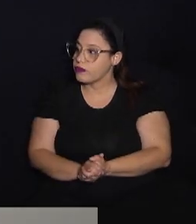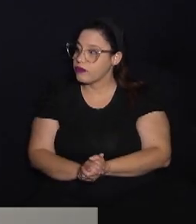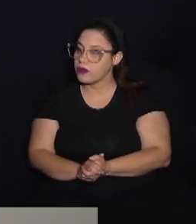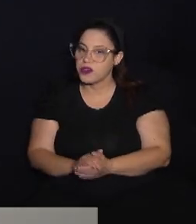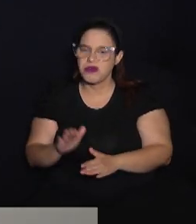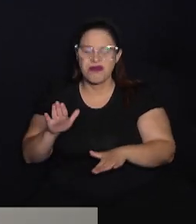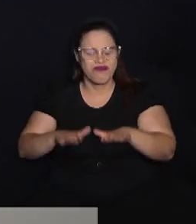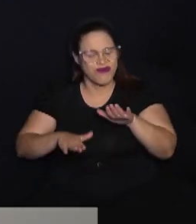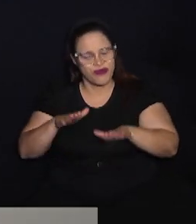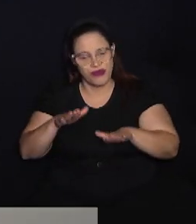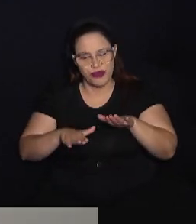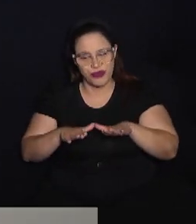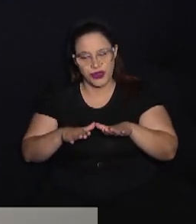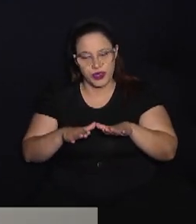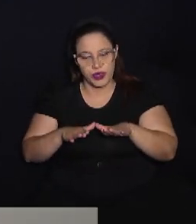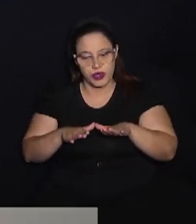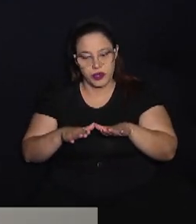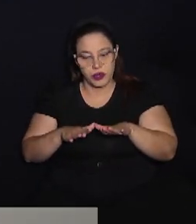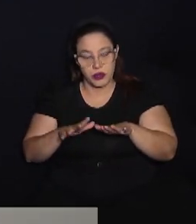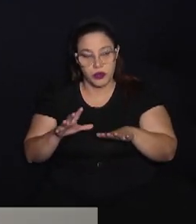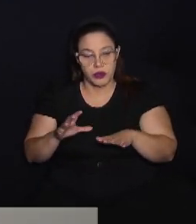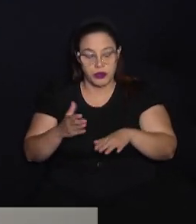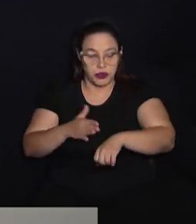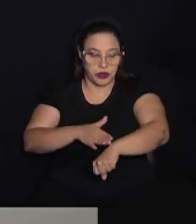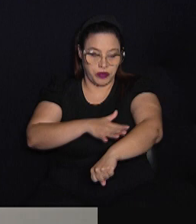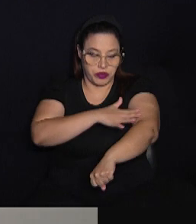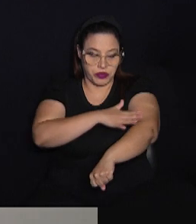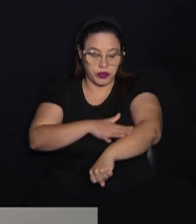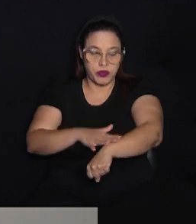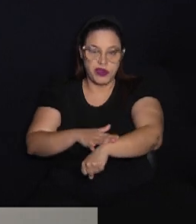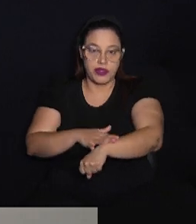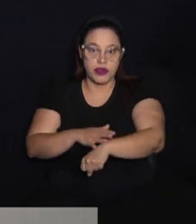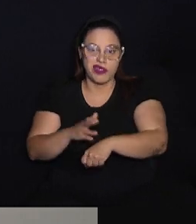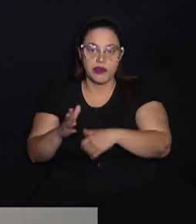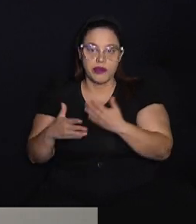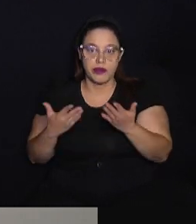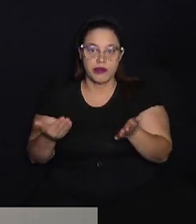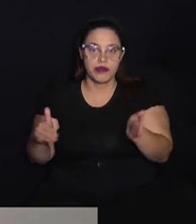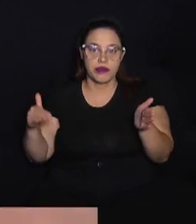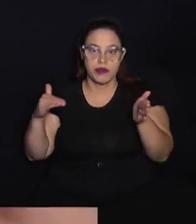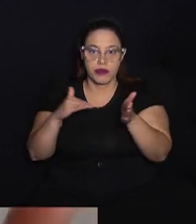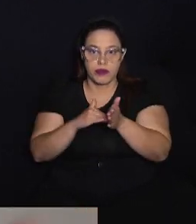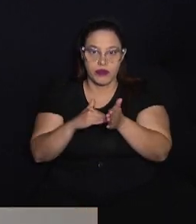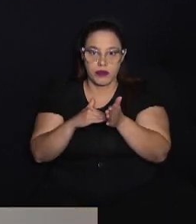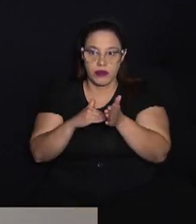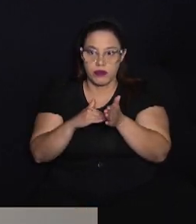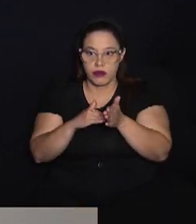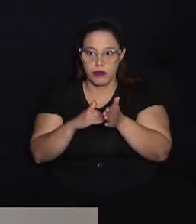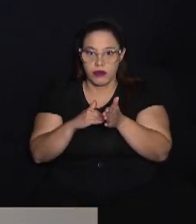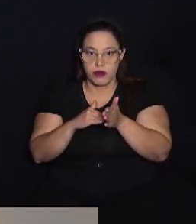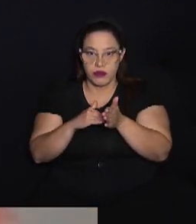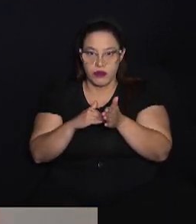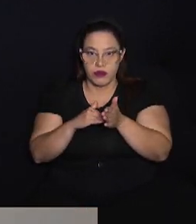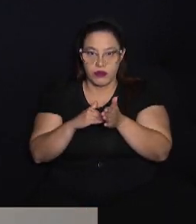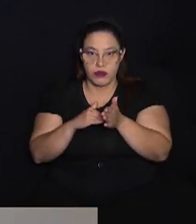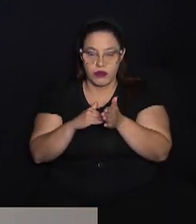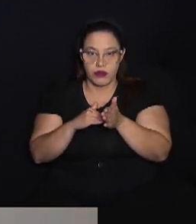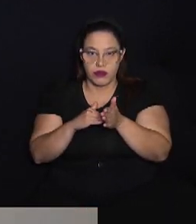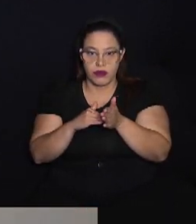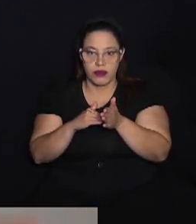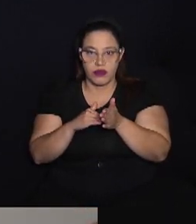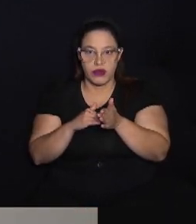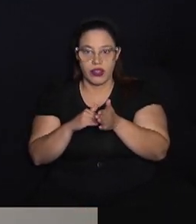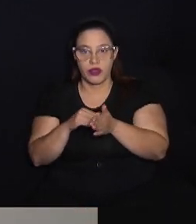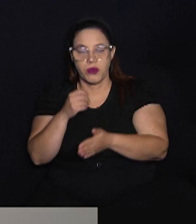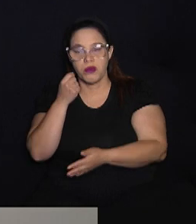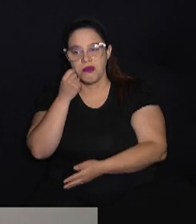Depende muito do grau de acometimento das lesões, porque às vezes o paciente chega, ele vai protelando,